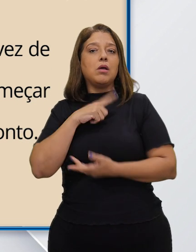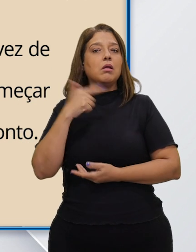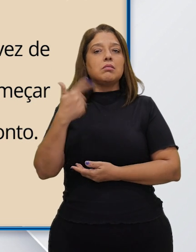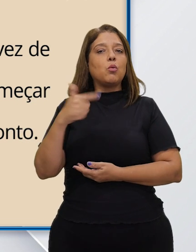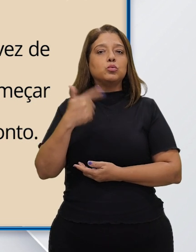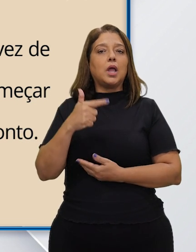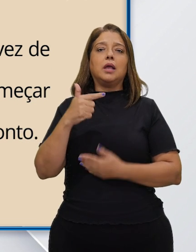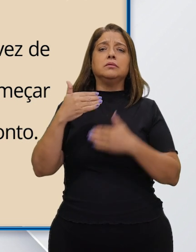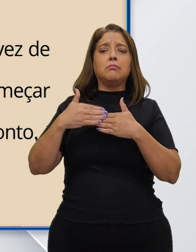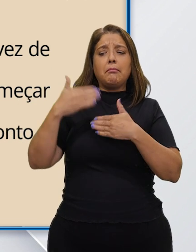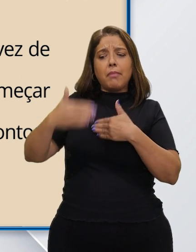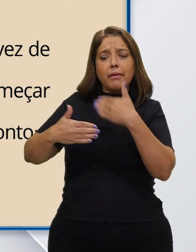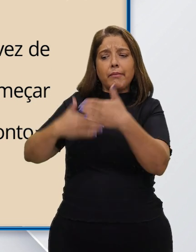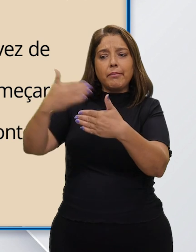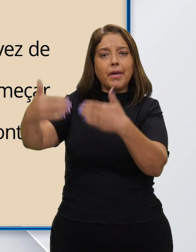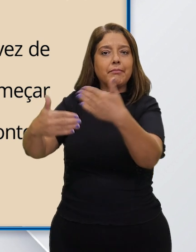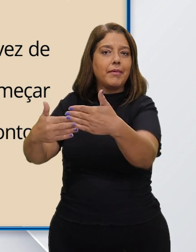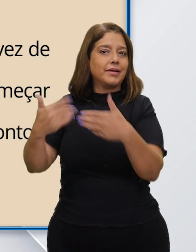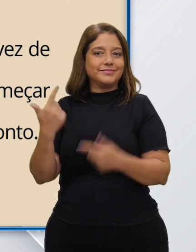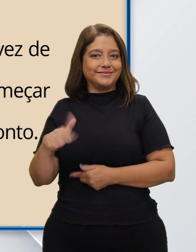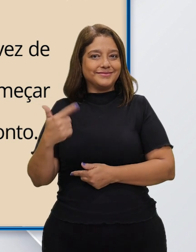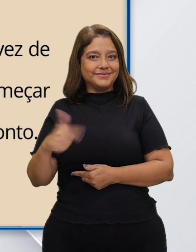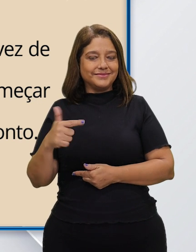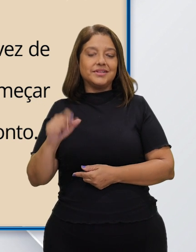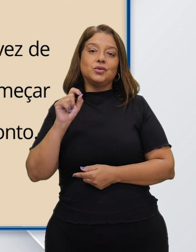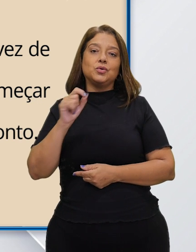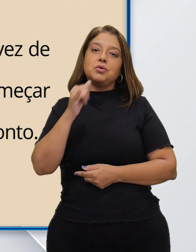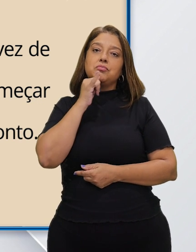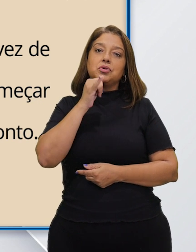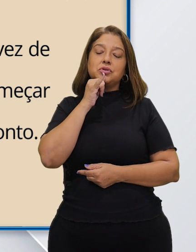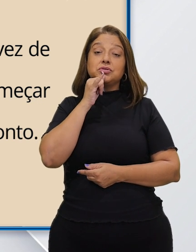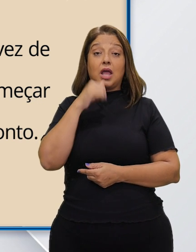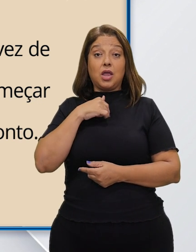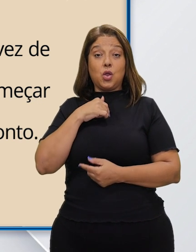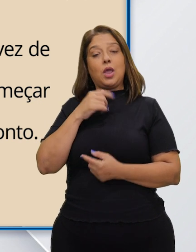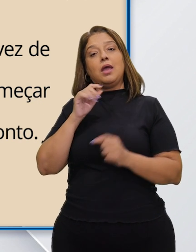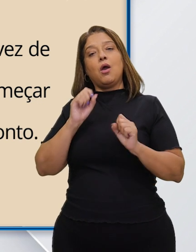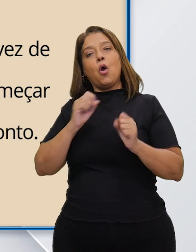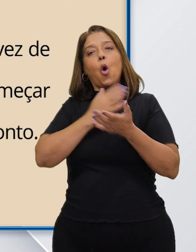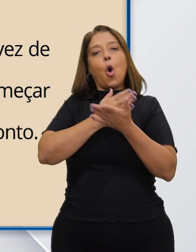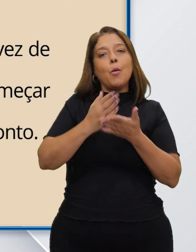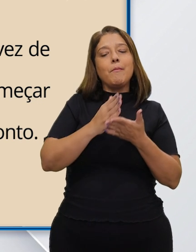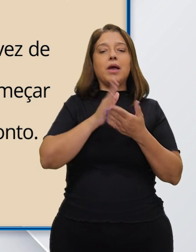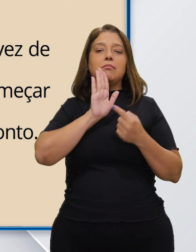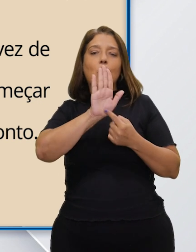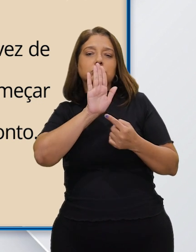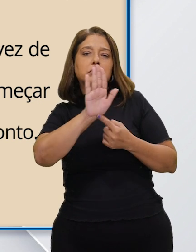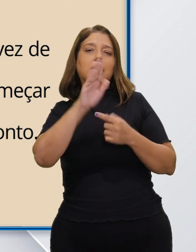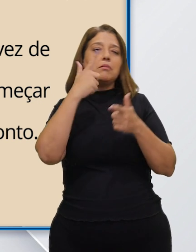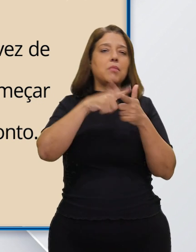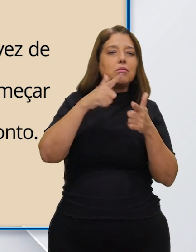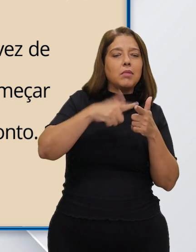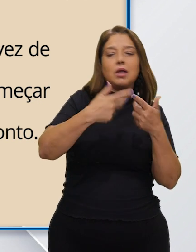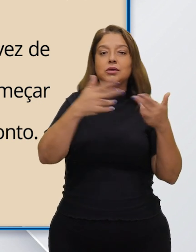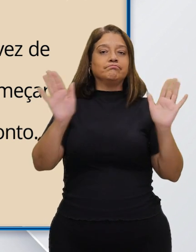uma sequência lógica, ou seja, em vez de começar pela apresentação do problema ou da situação,